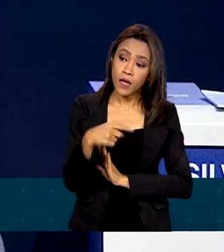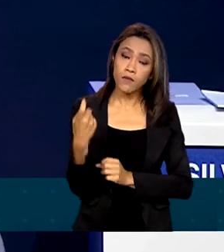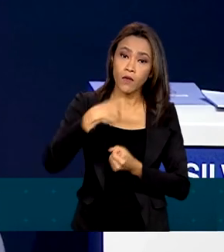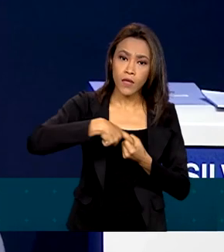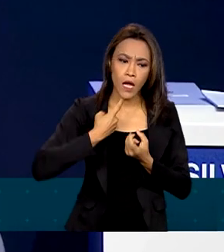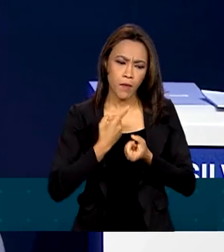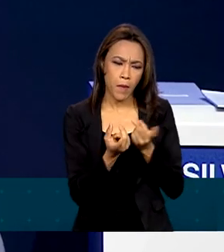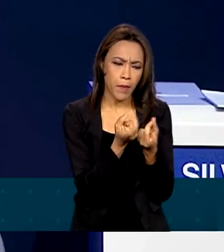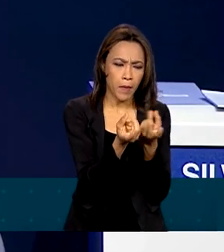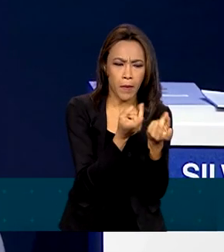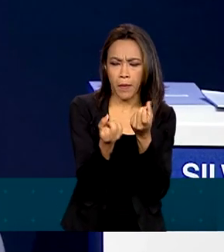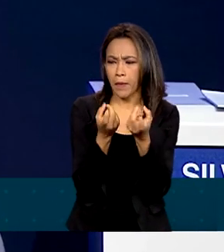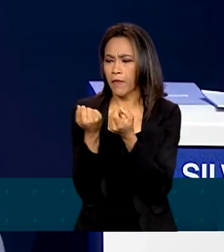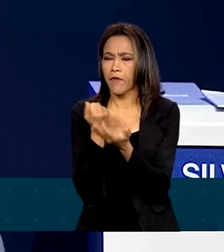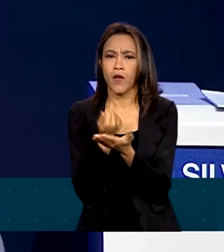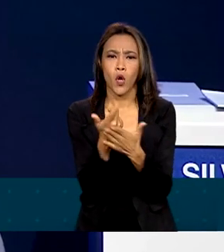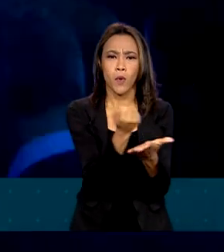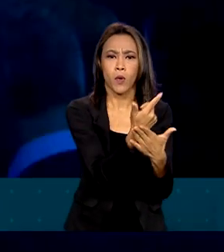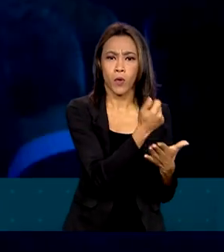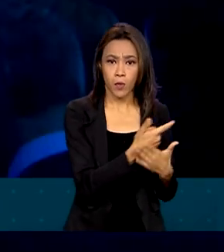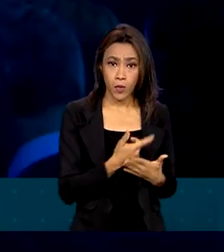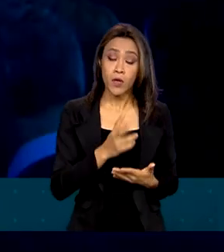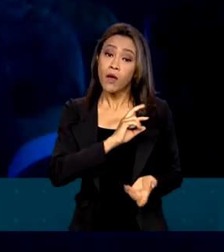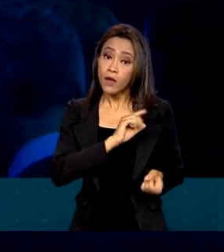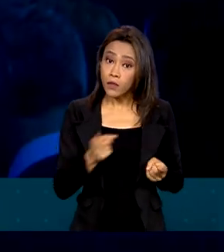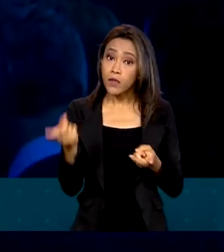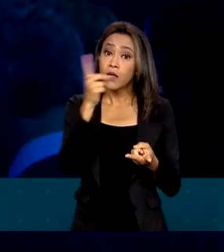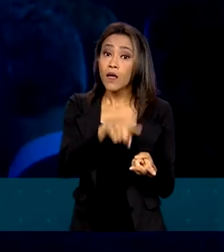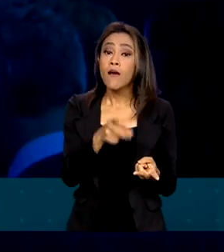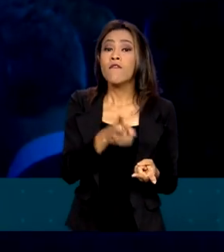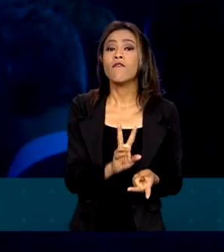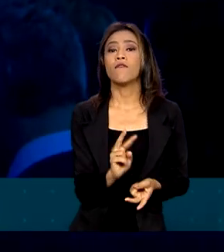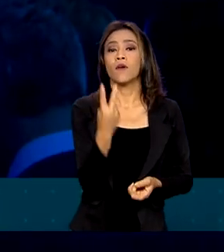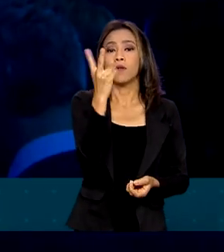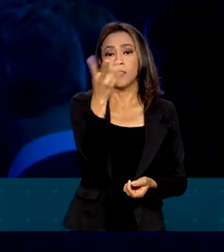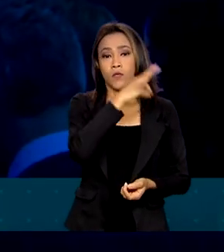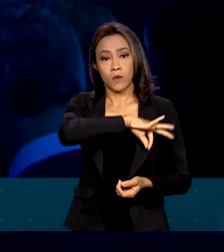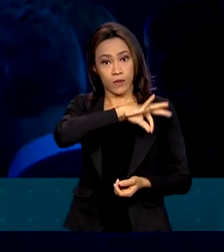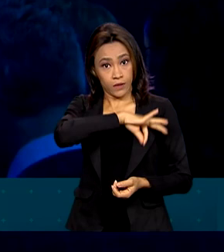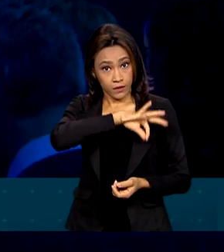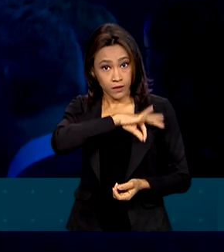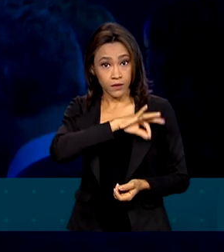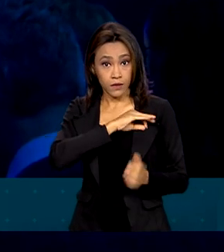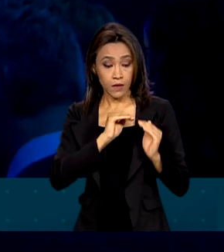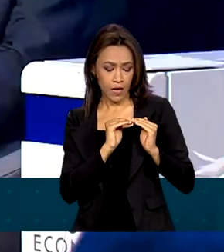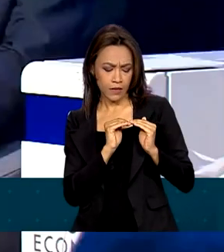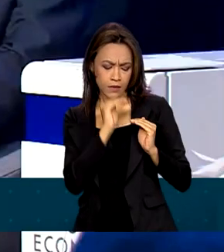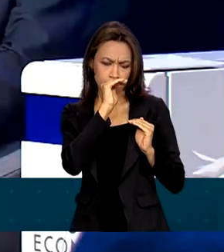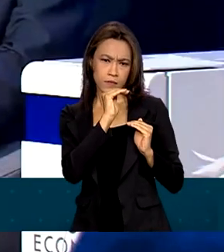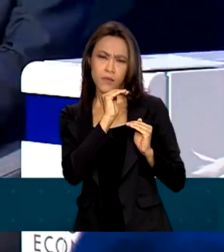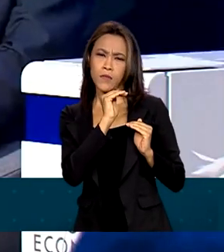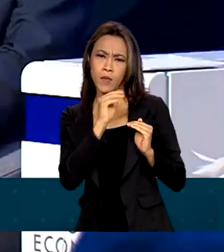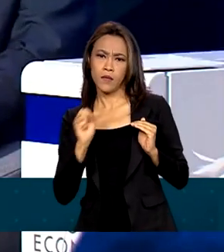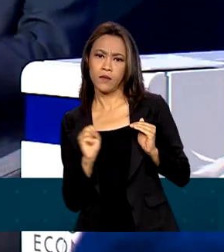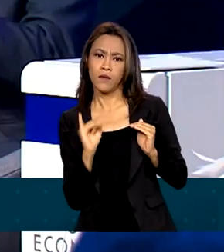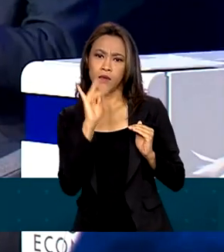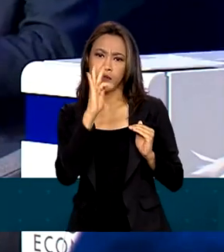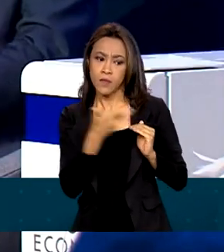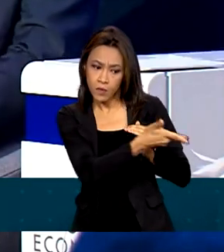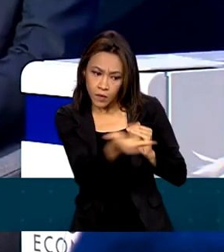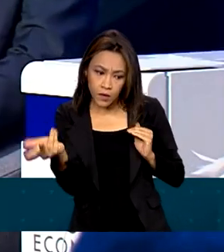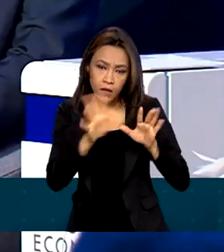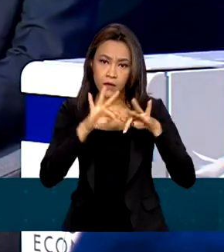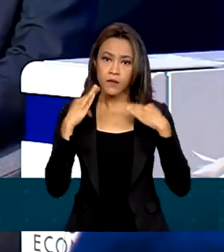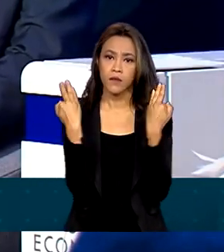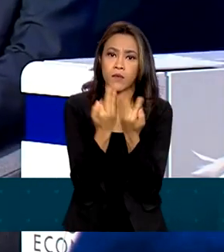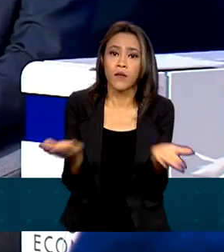uma política de valorização do salário mínimo né salário mínimo aumentar um pouquinho acima da inflação para que as famílias de